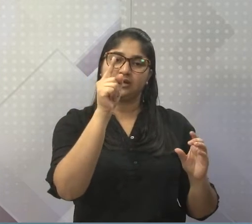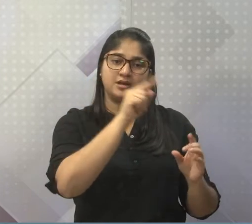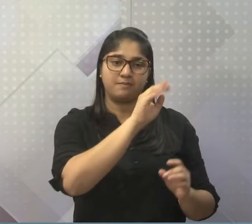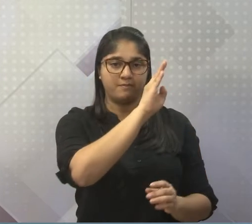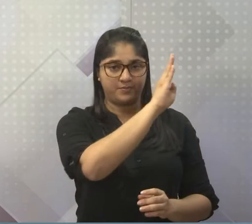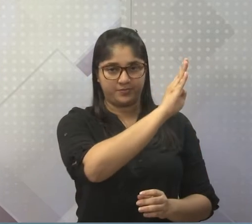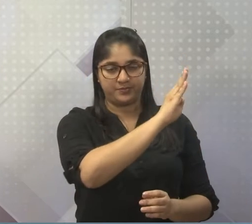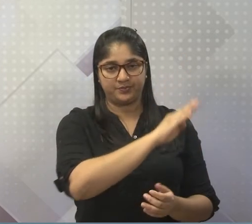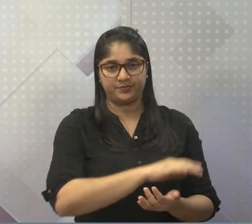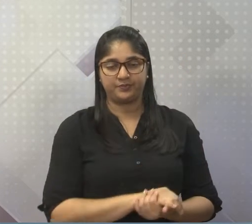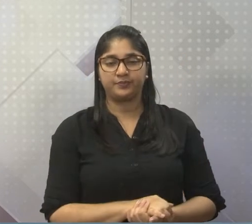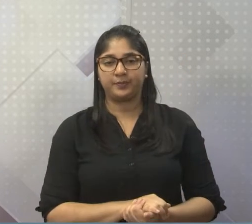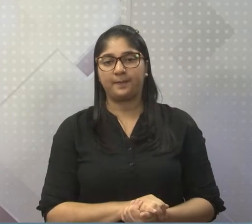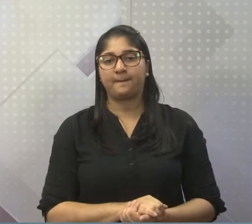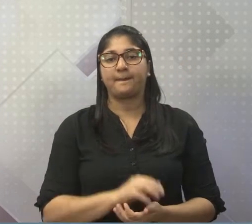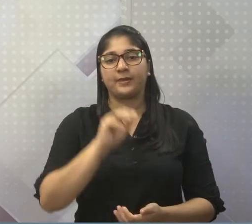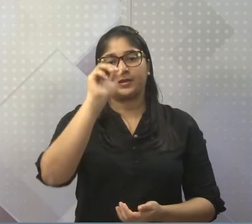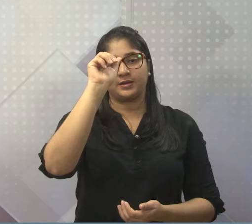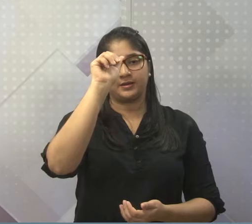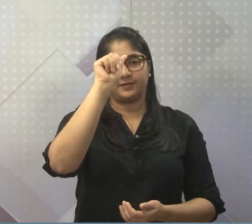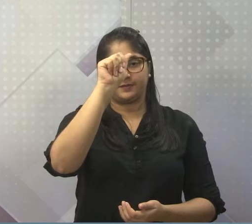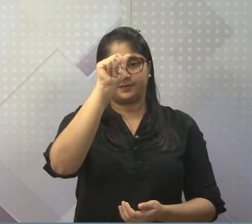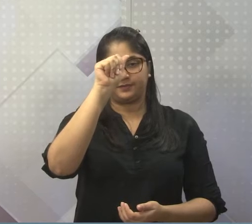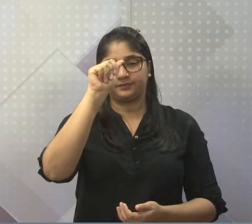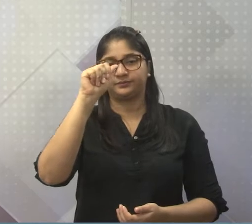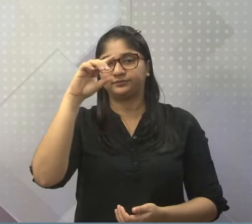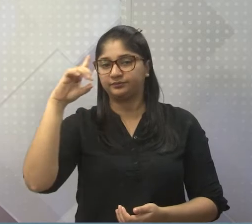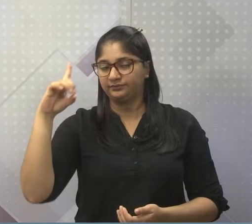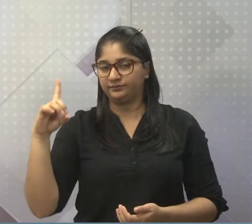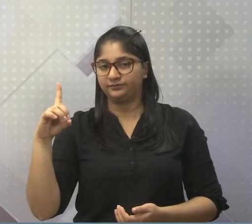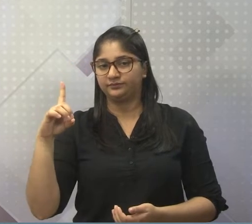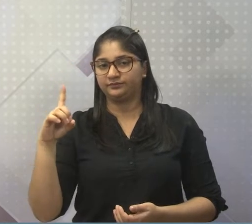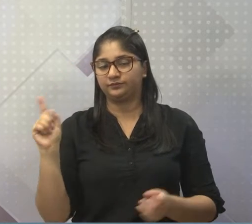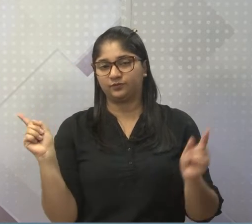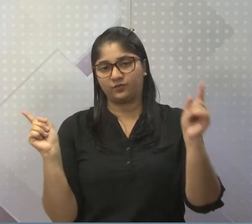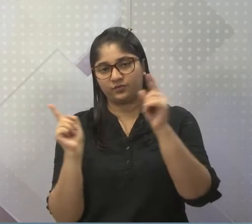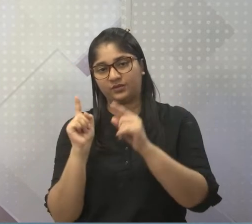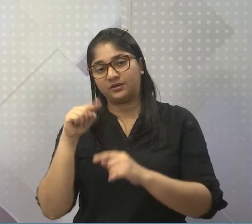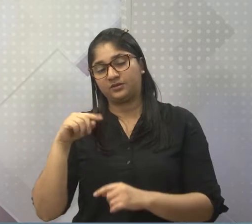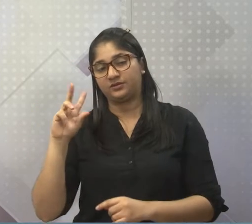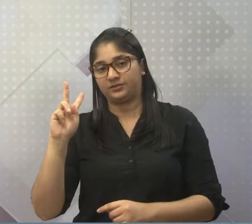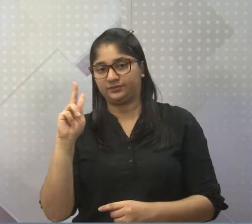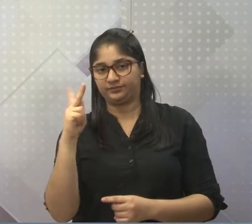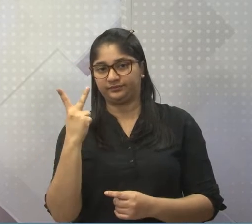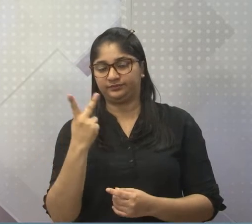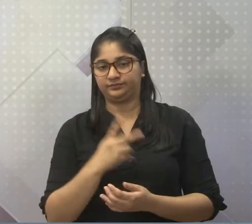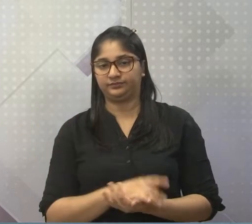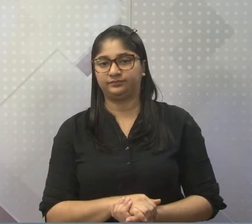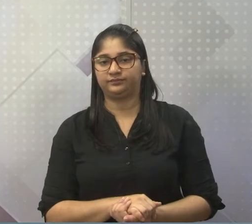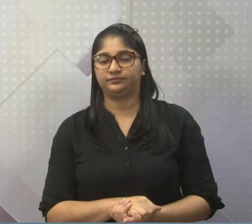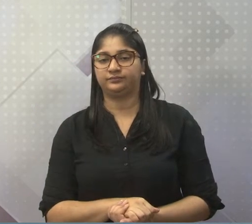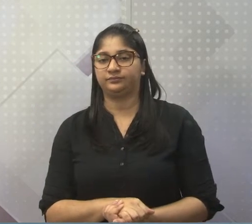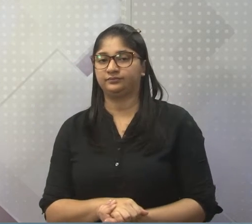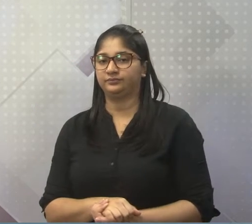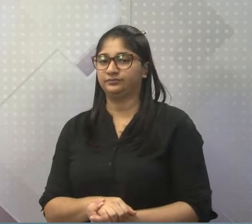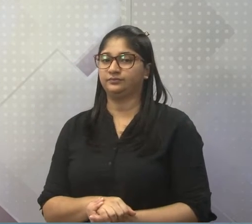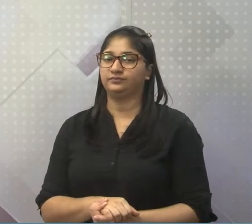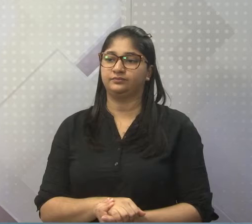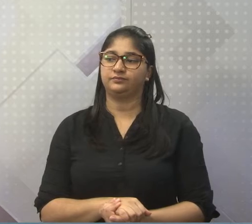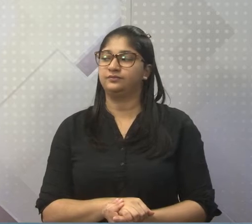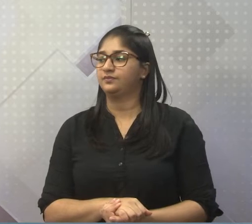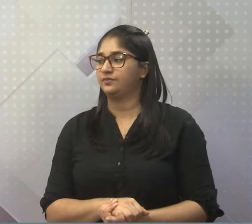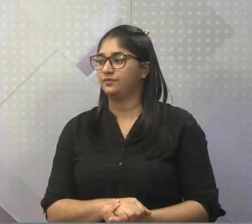B. E de A a D no pequeno, H. Aqui é